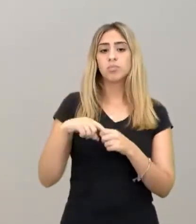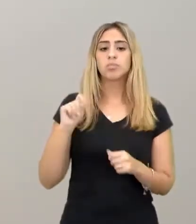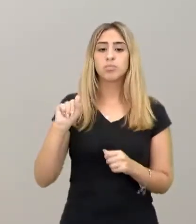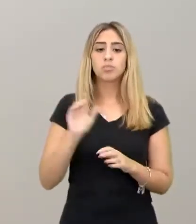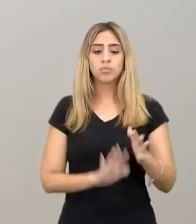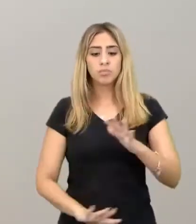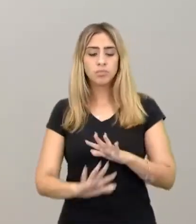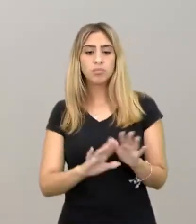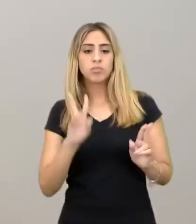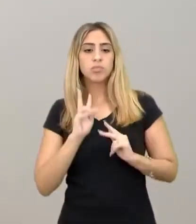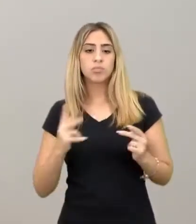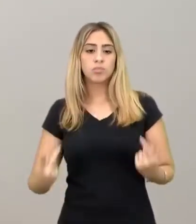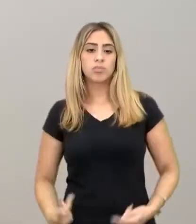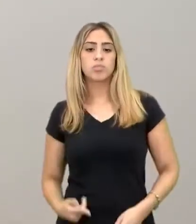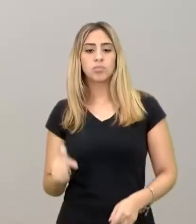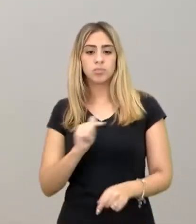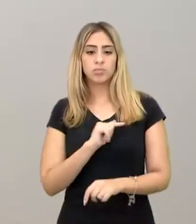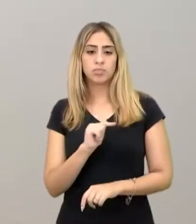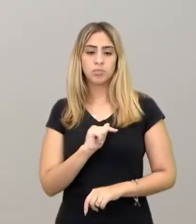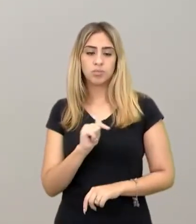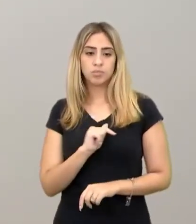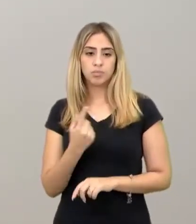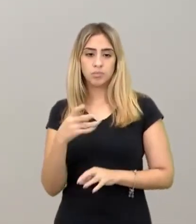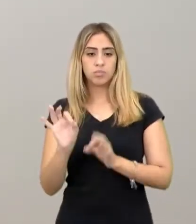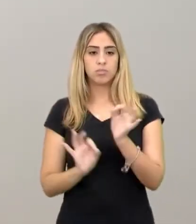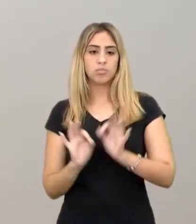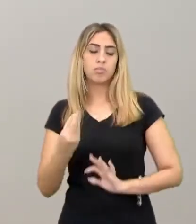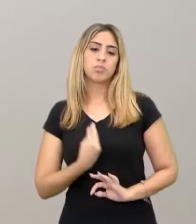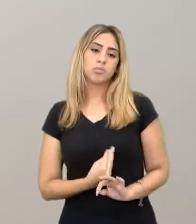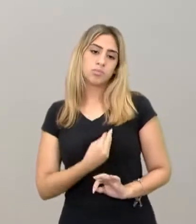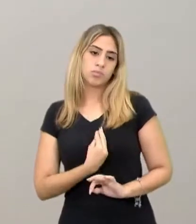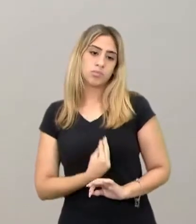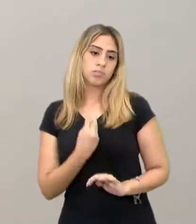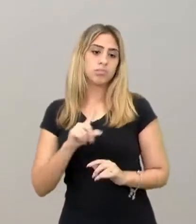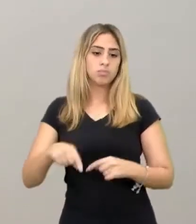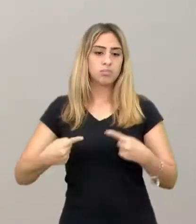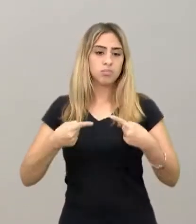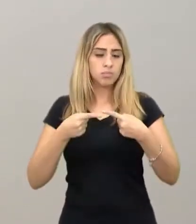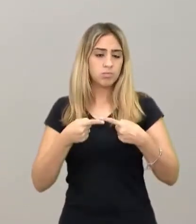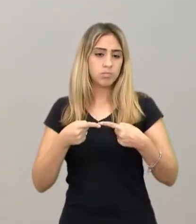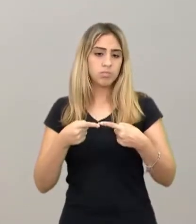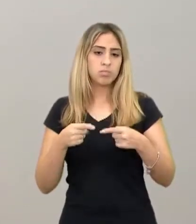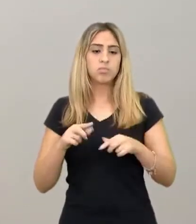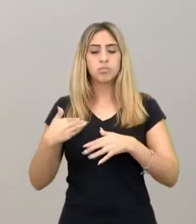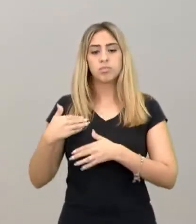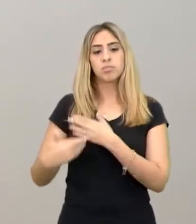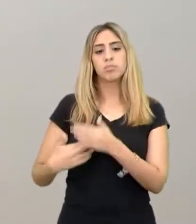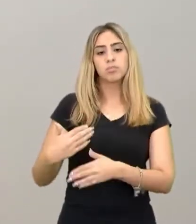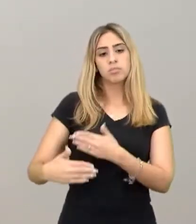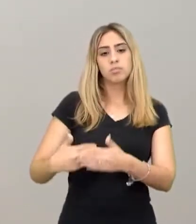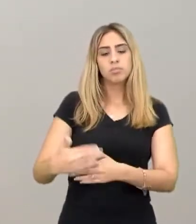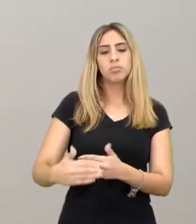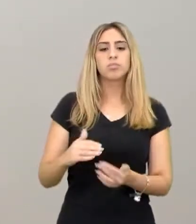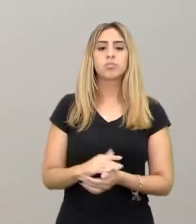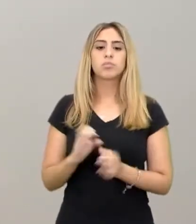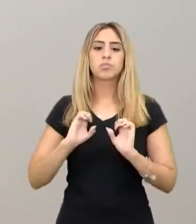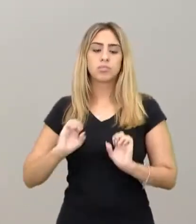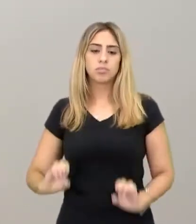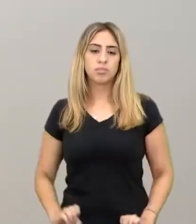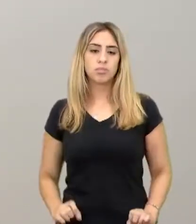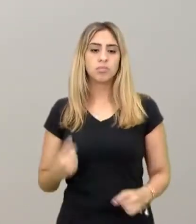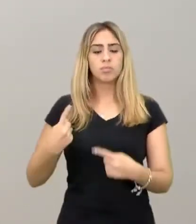é da área de humanas, né, que tem esse projeto de vida ligado aí a desenvolvimento, a